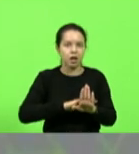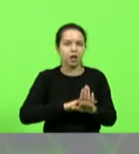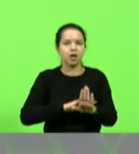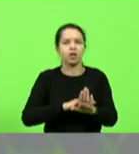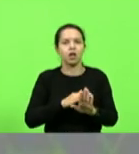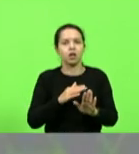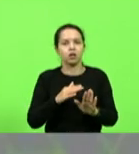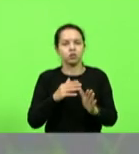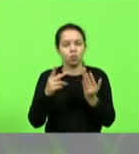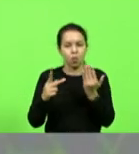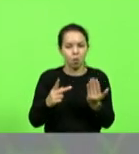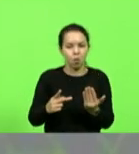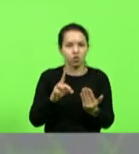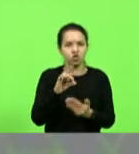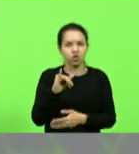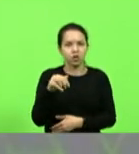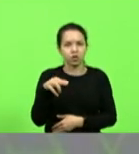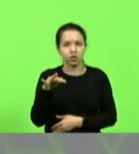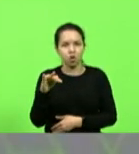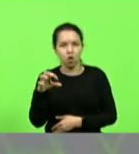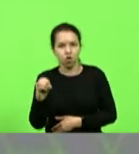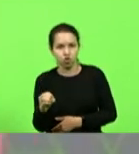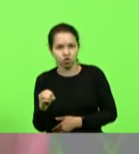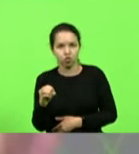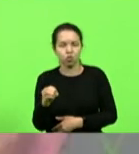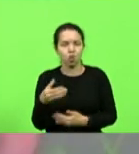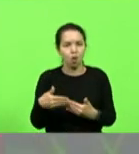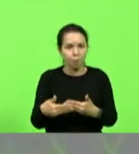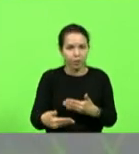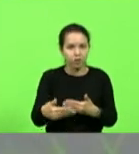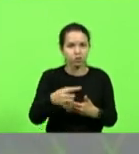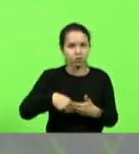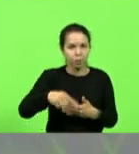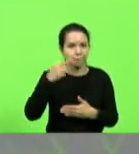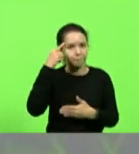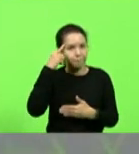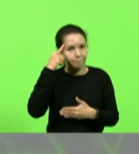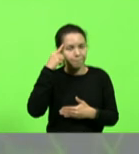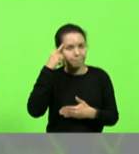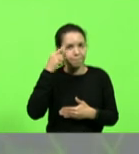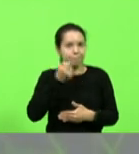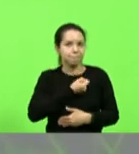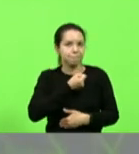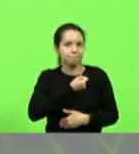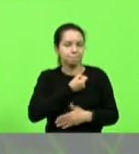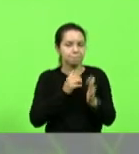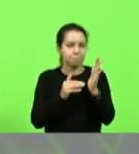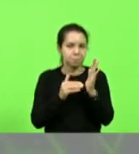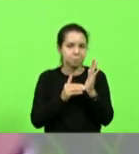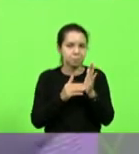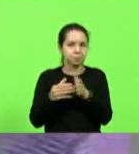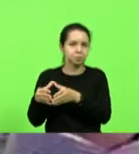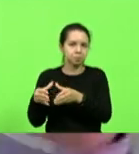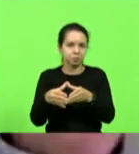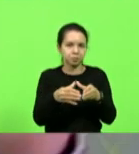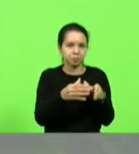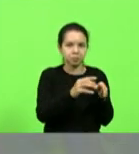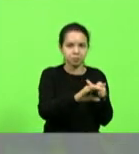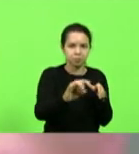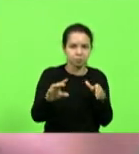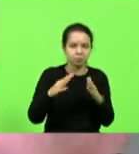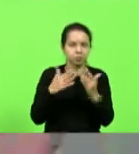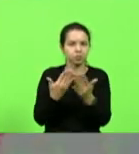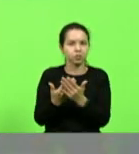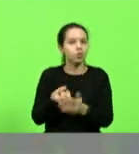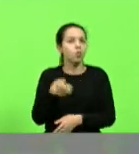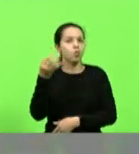que é um, né, um começo. Podemos pensar em um número mínimo de equipes por escolas, então, né, para quantas